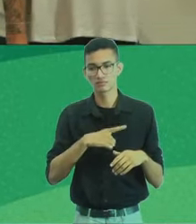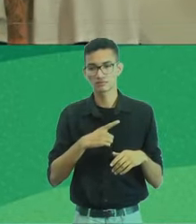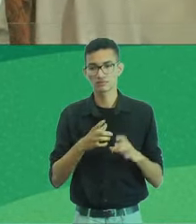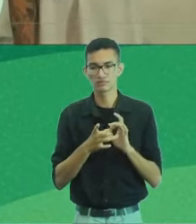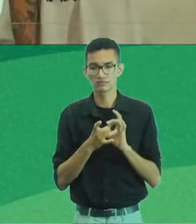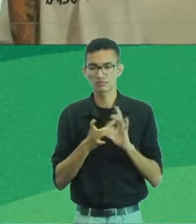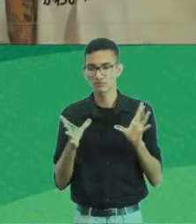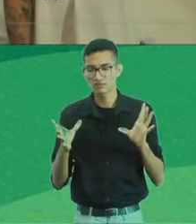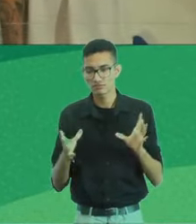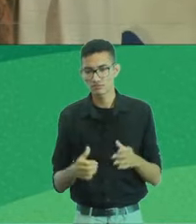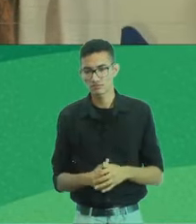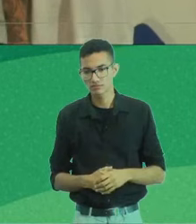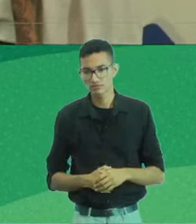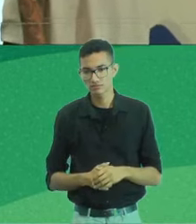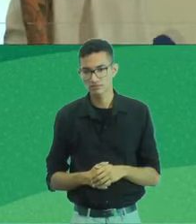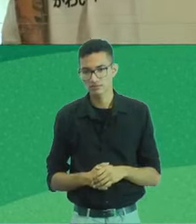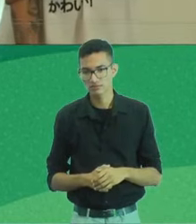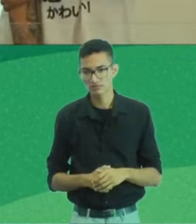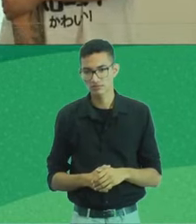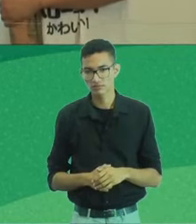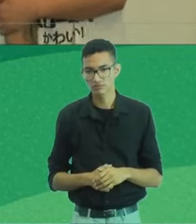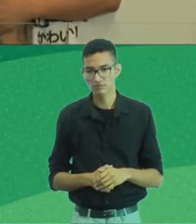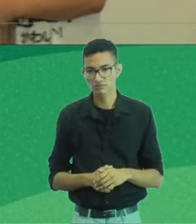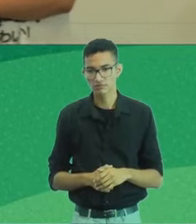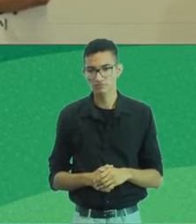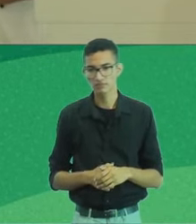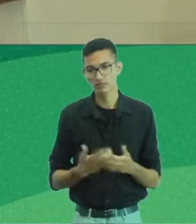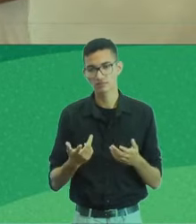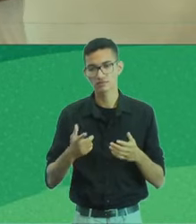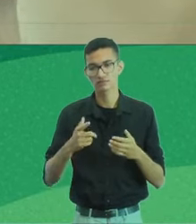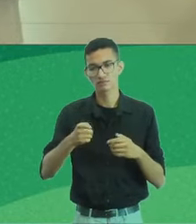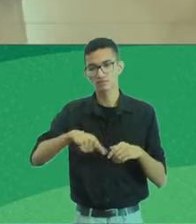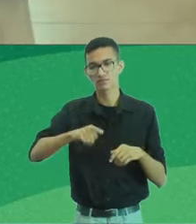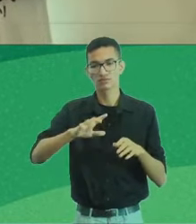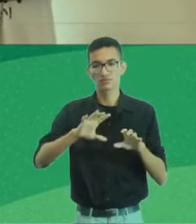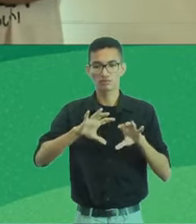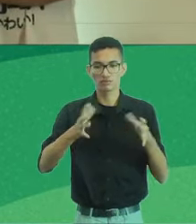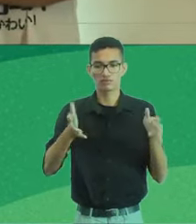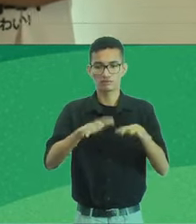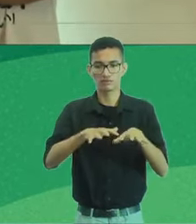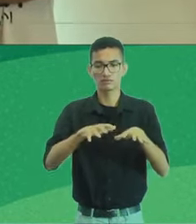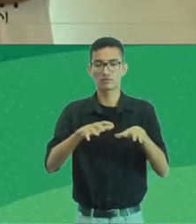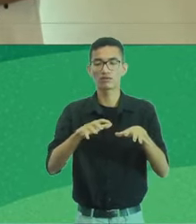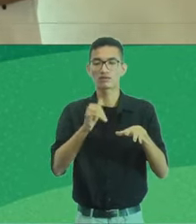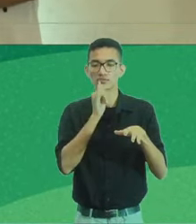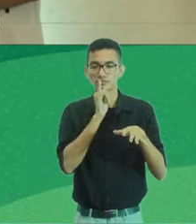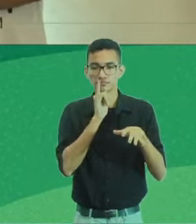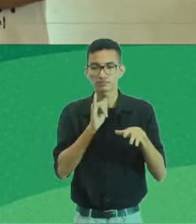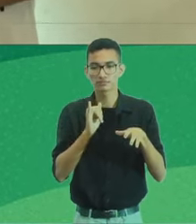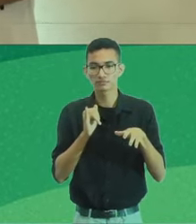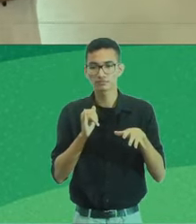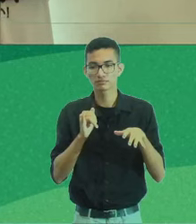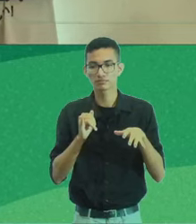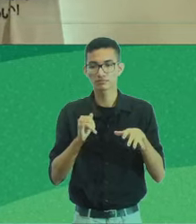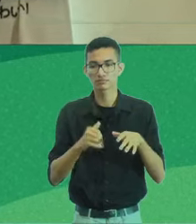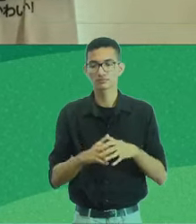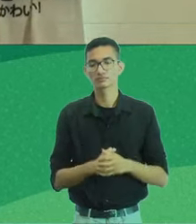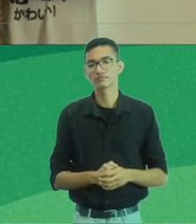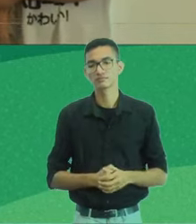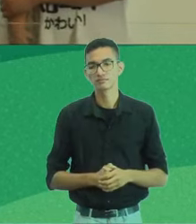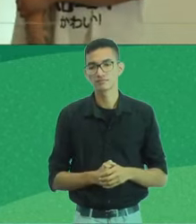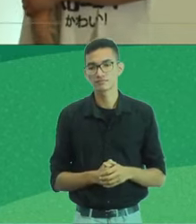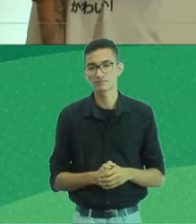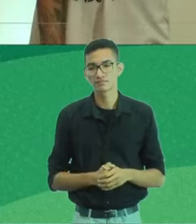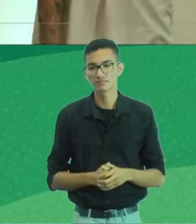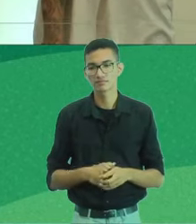seria o passo Inicial sobre ser mais inclusivo em cima desse interpretador de linguagem